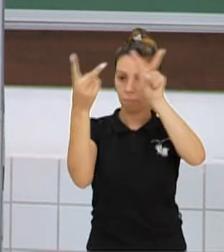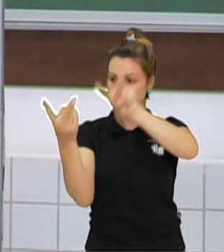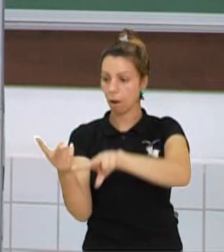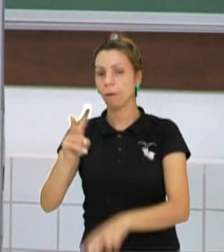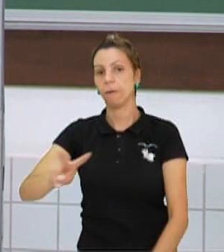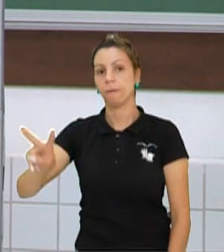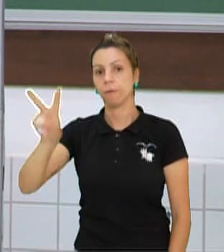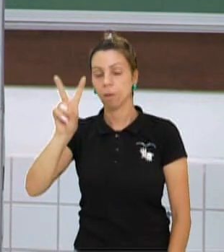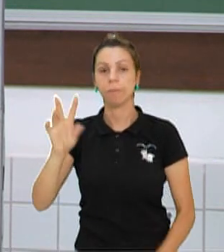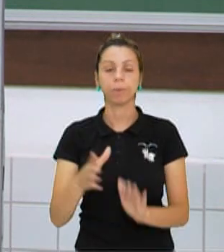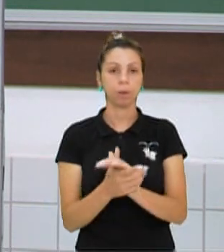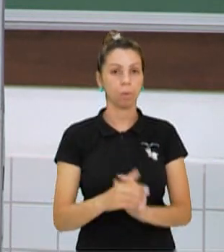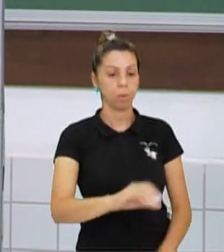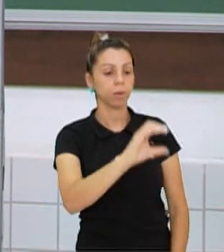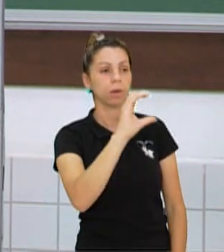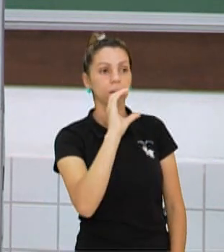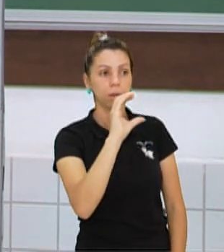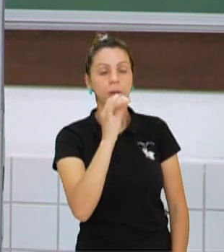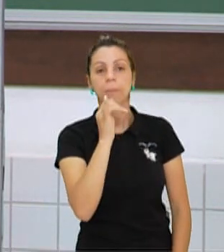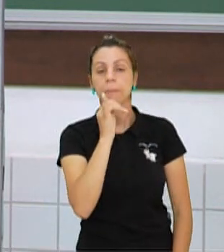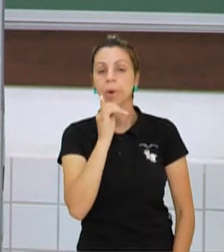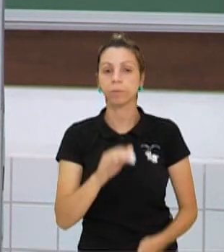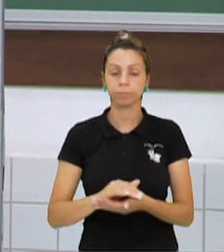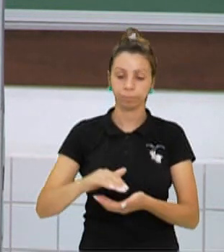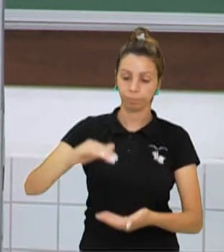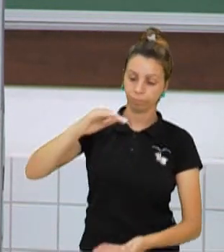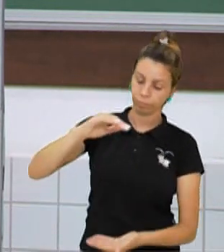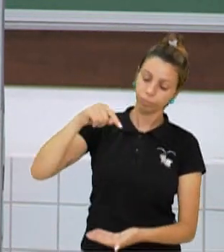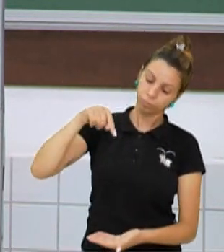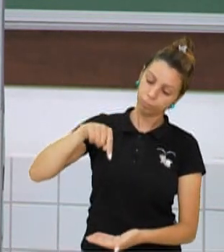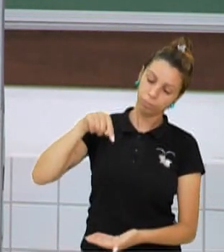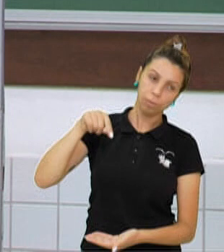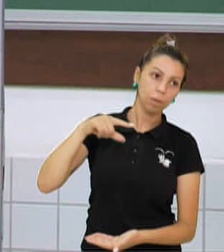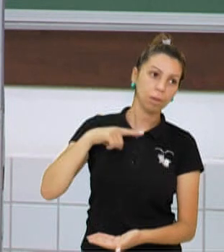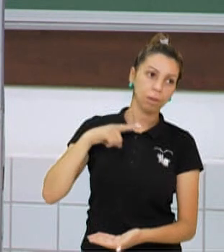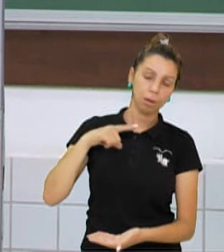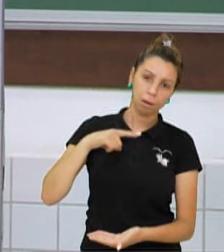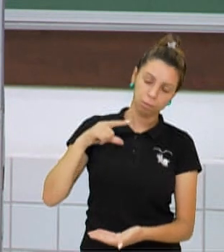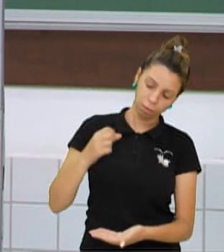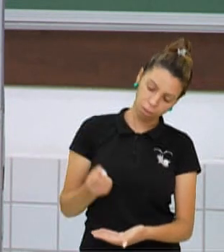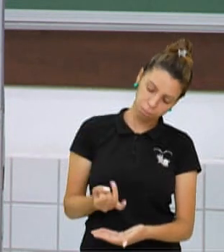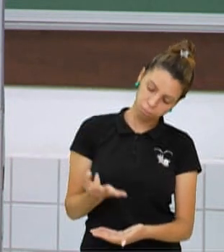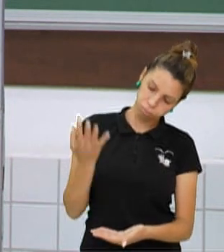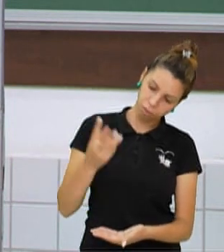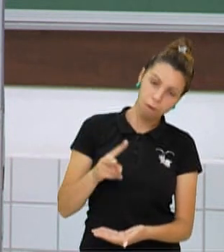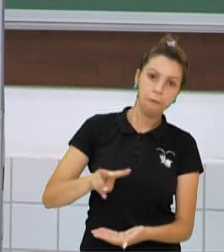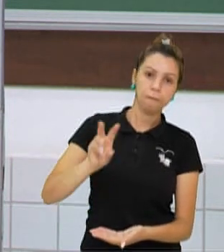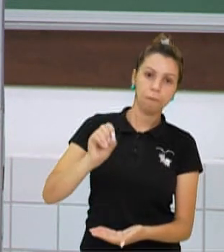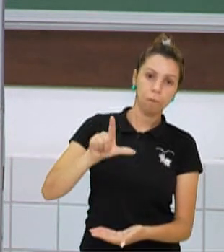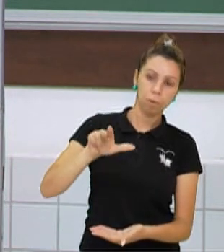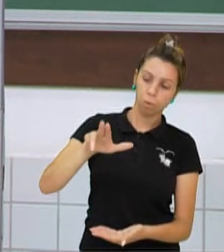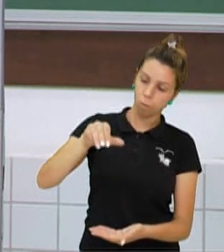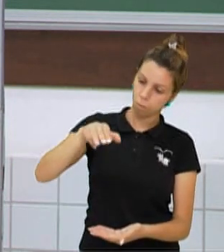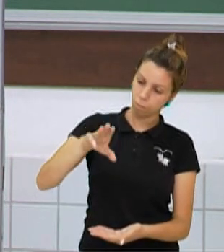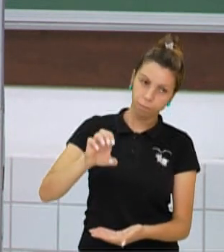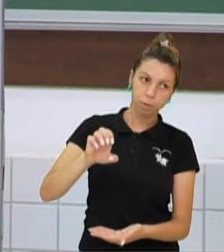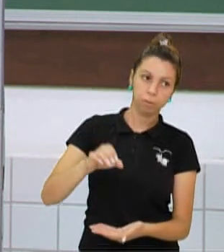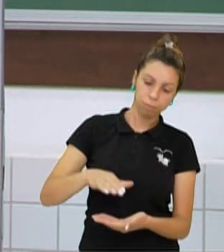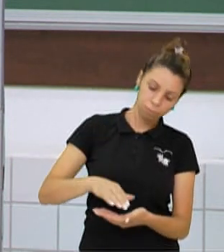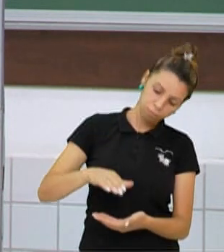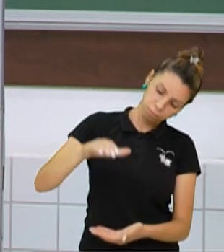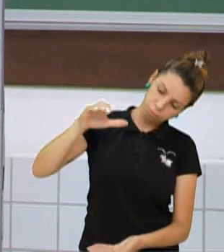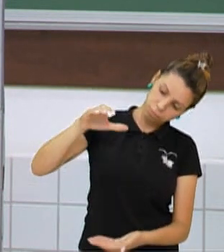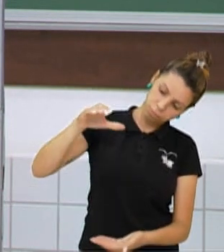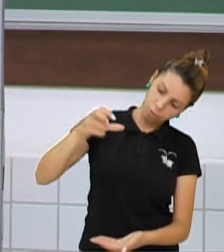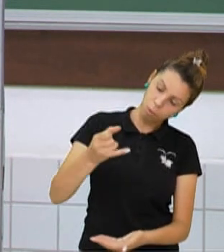volume e o que é a capacidade? Se eu pego esse cilindro aqui, eu digo para você, ele tem um certo volume, ok? E o volume desse cilindro aqui seria